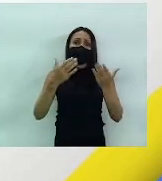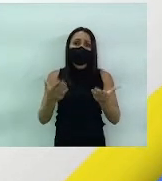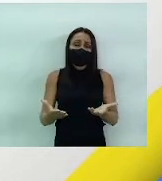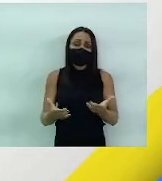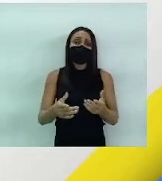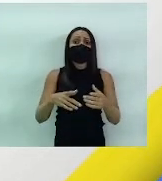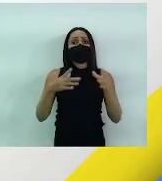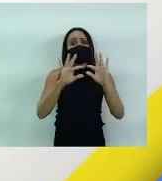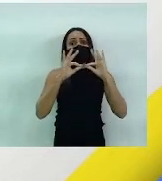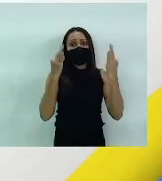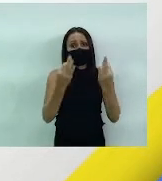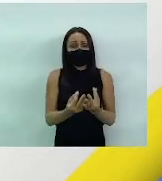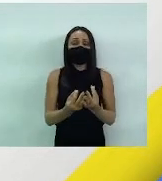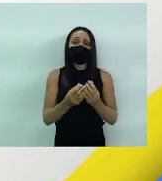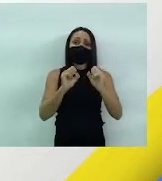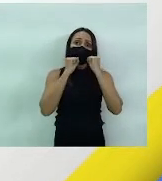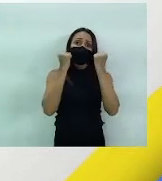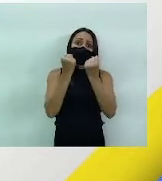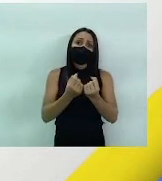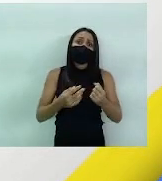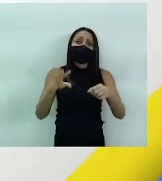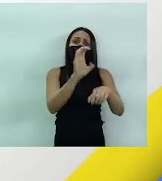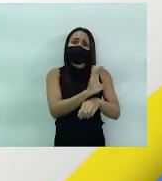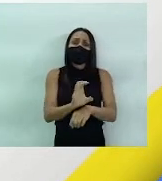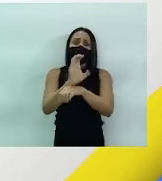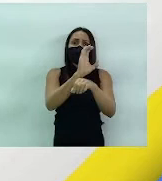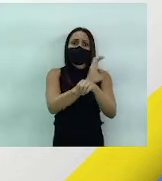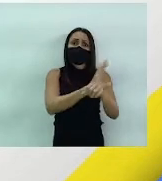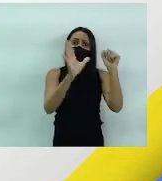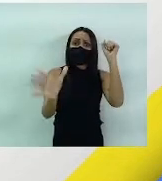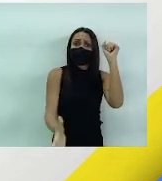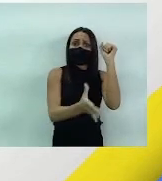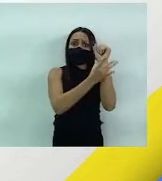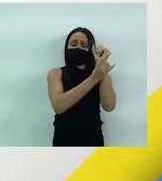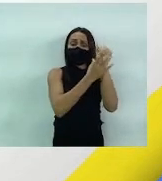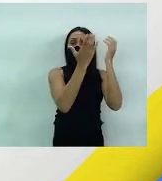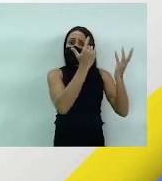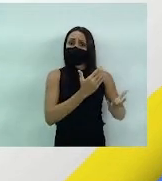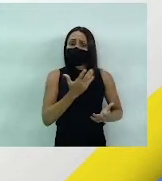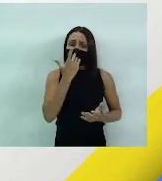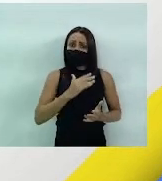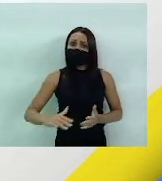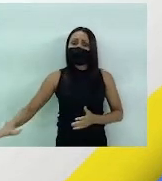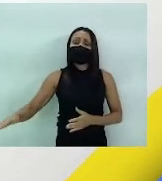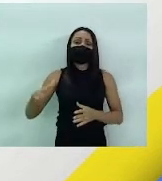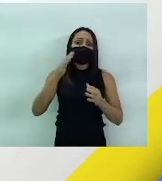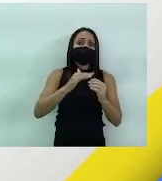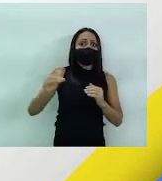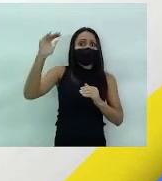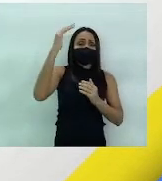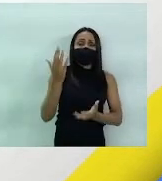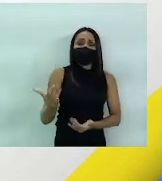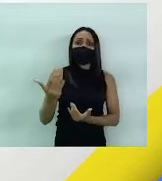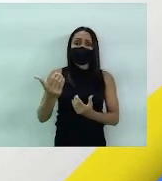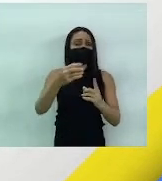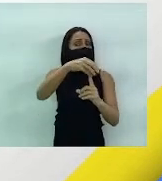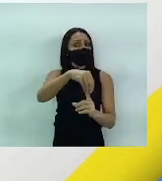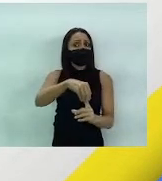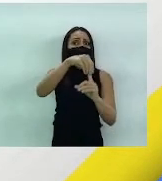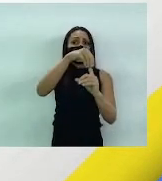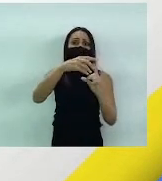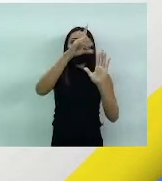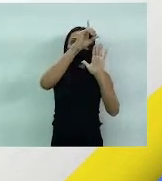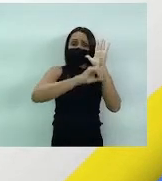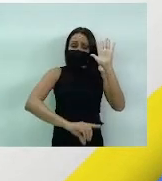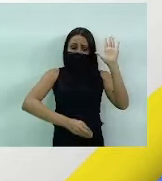da família, da sociedade e do Estado assegurar à criança e ao adolescente com absoluta prioridade o direito